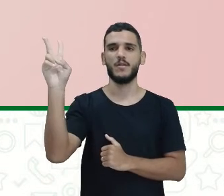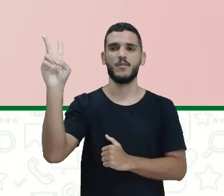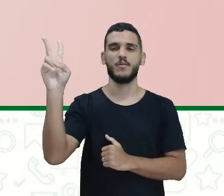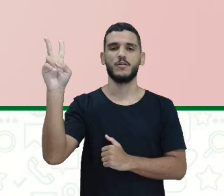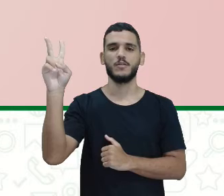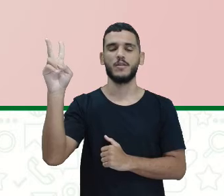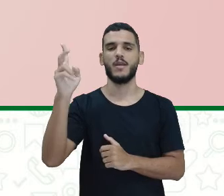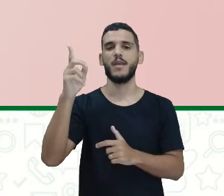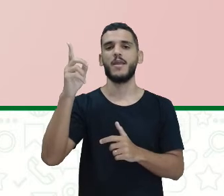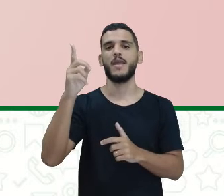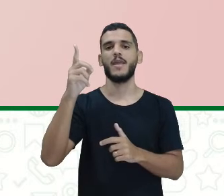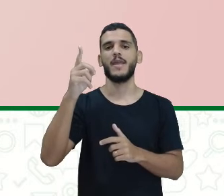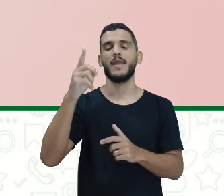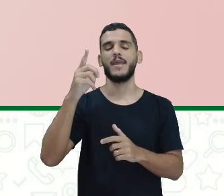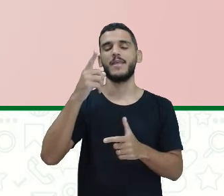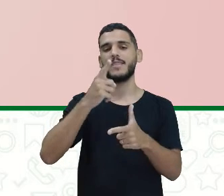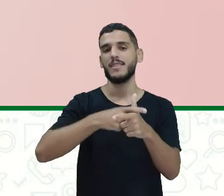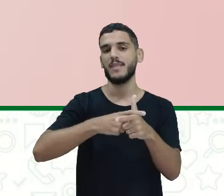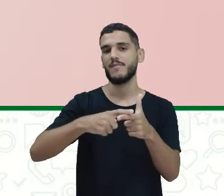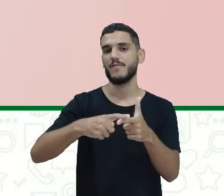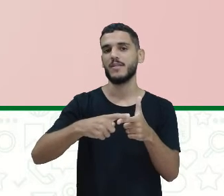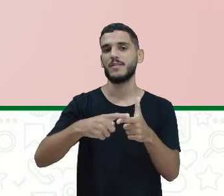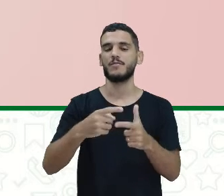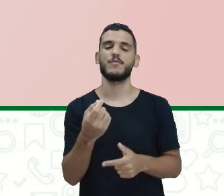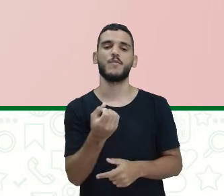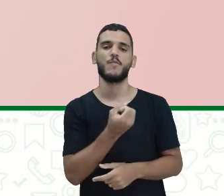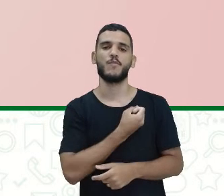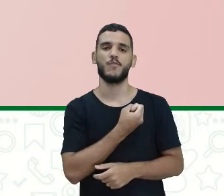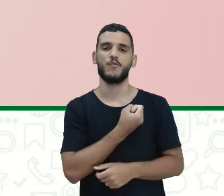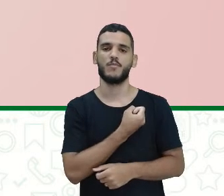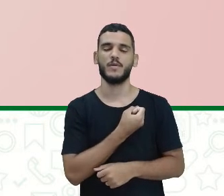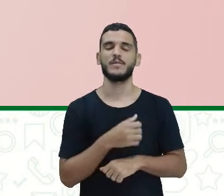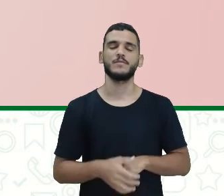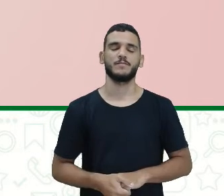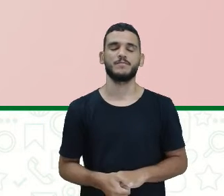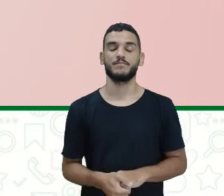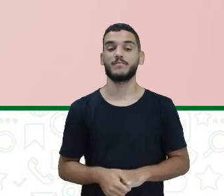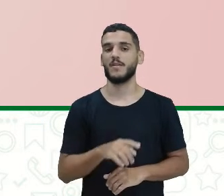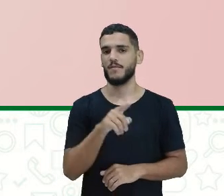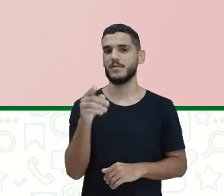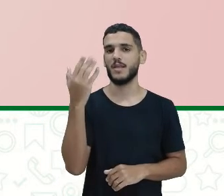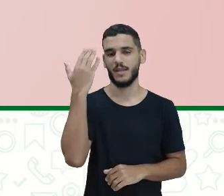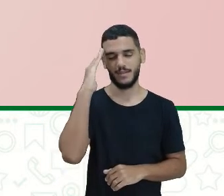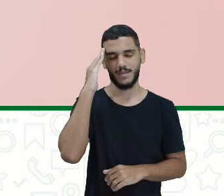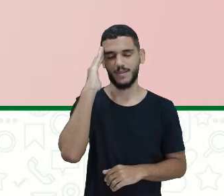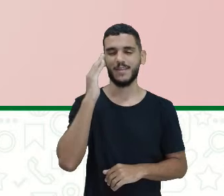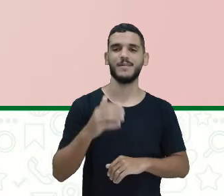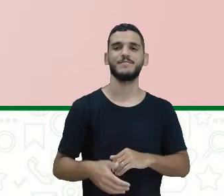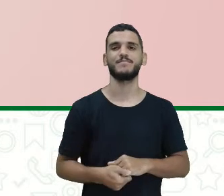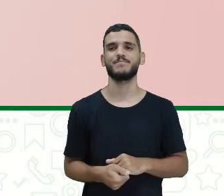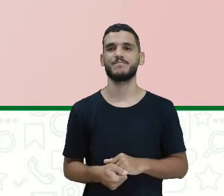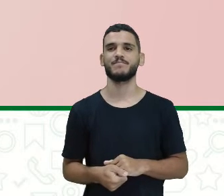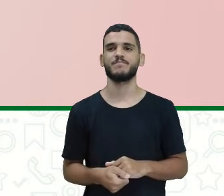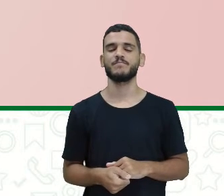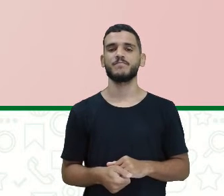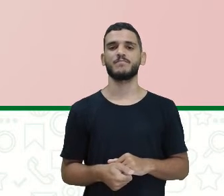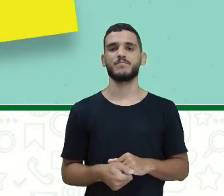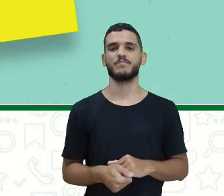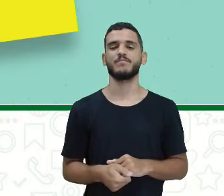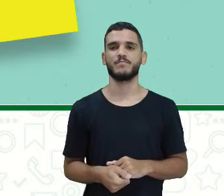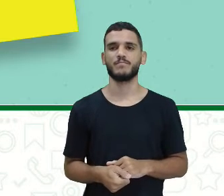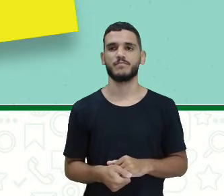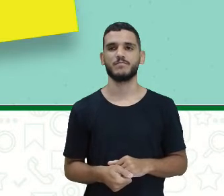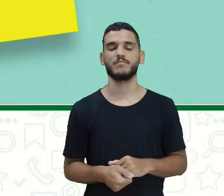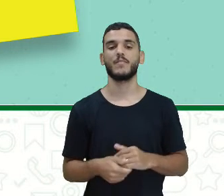e dividir pela quantidade de números. Você vai entender, já já. Olha só.